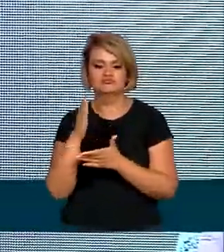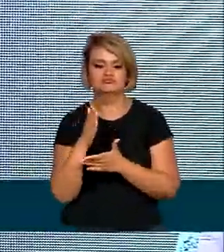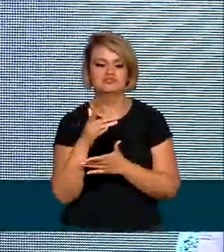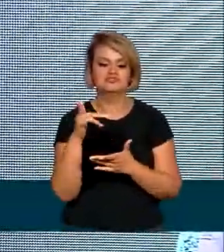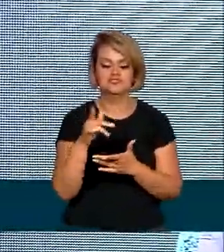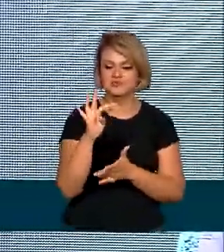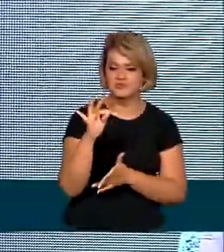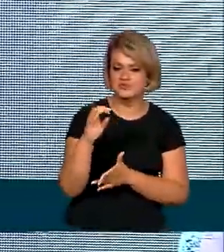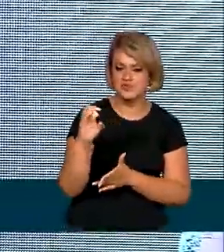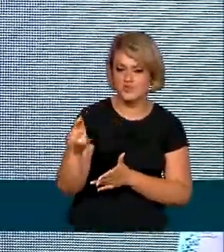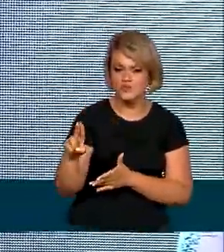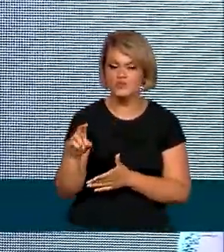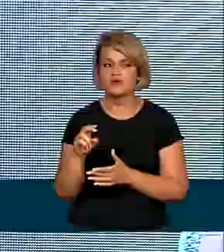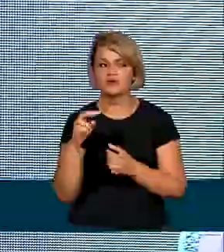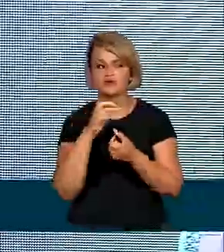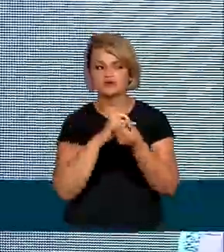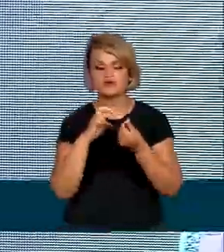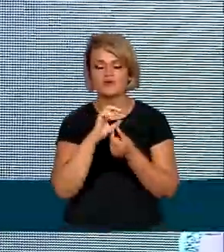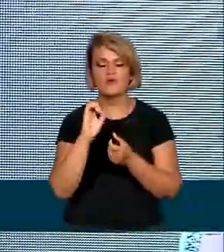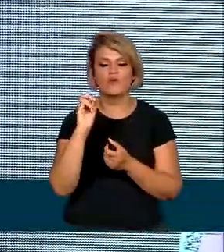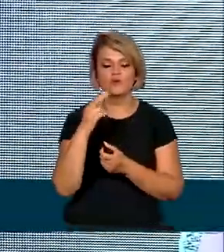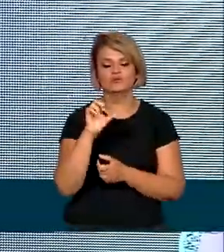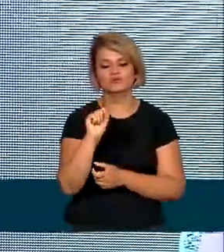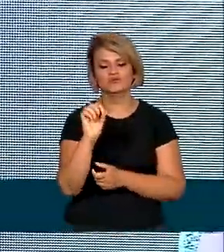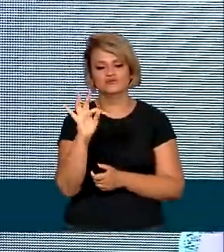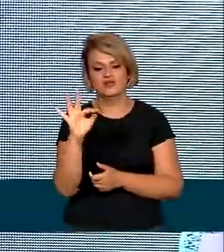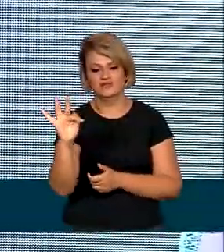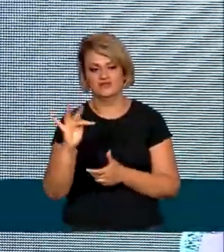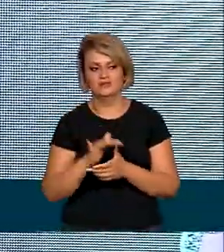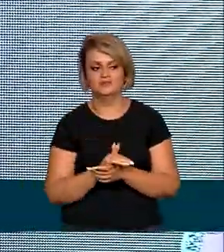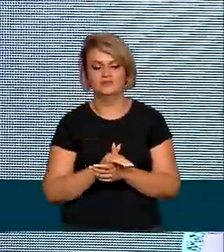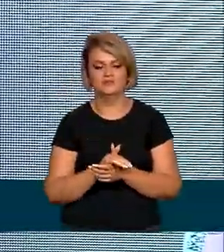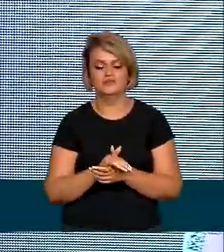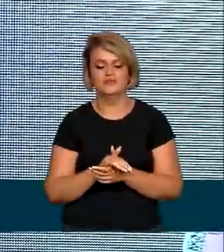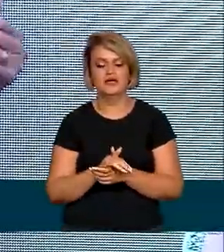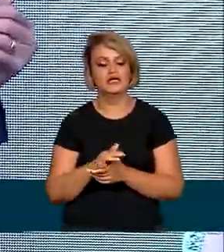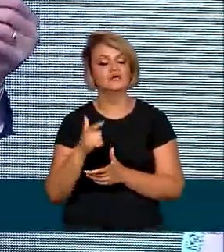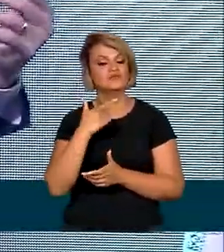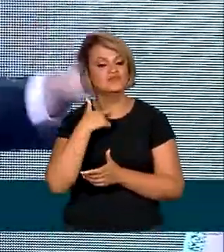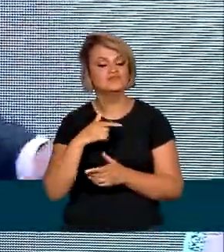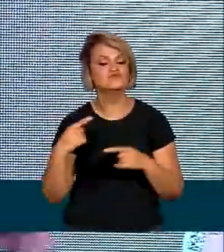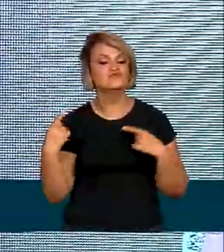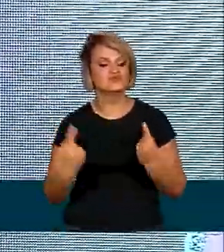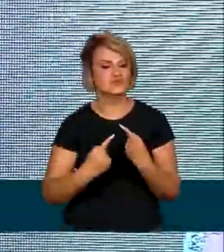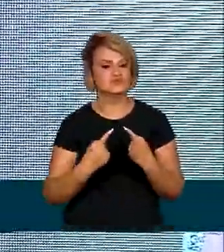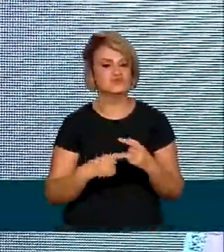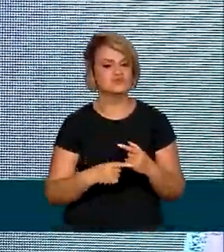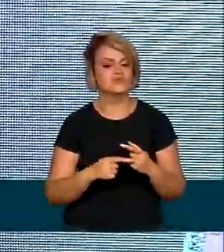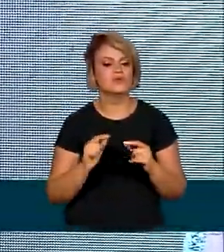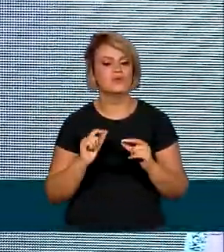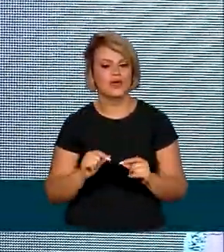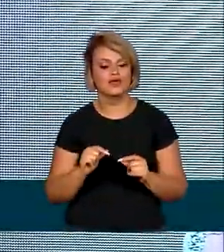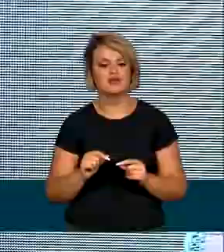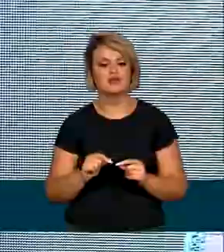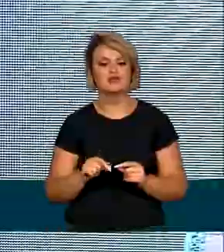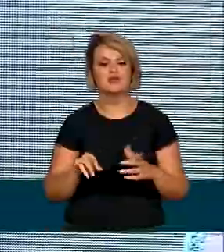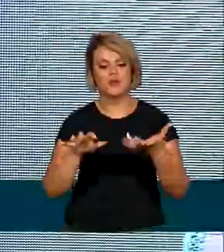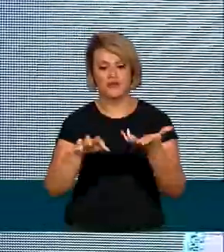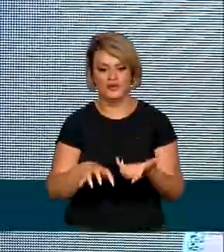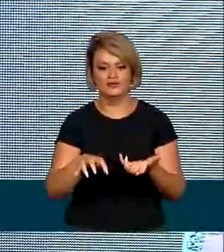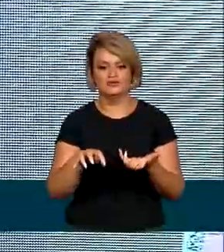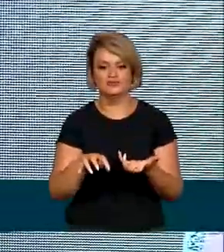seja no Tribunal de Contas seja no STF e o nosso desejo que o Congresso